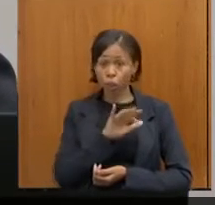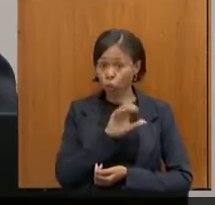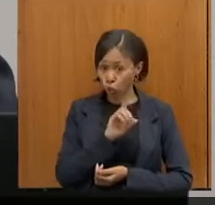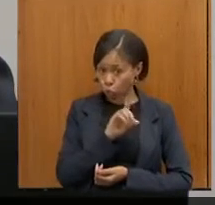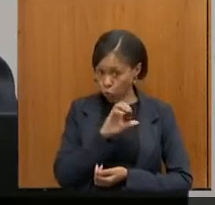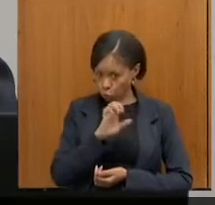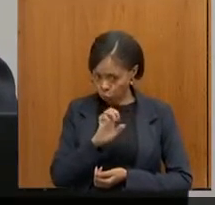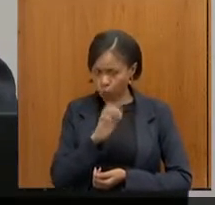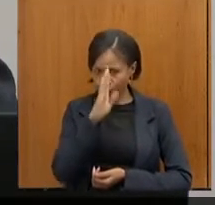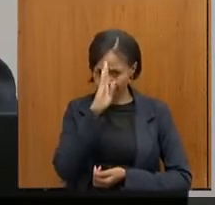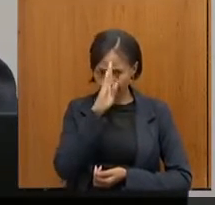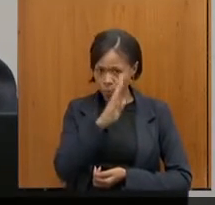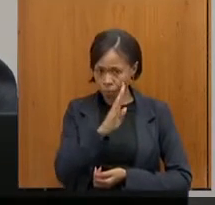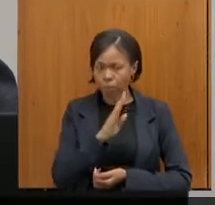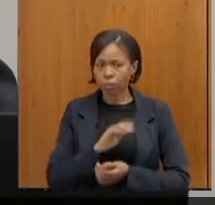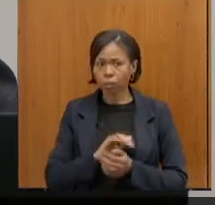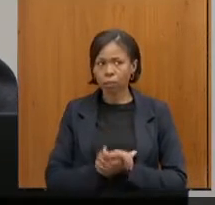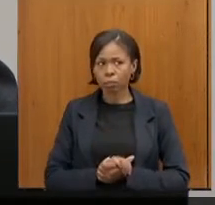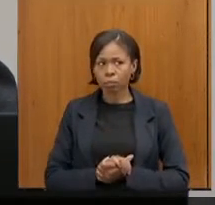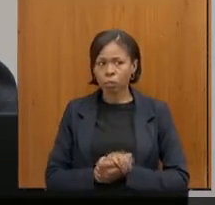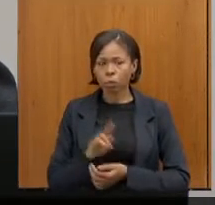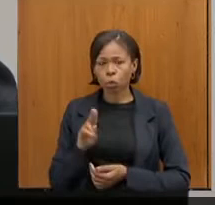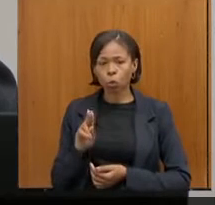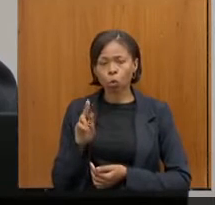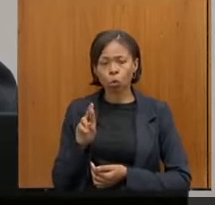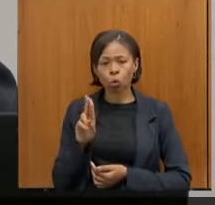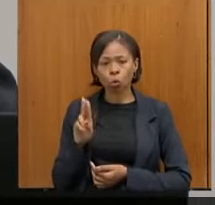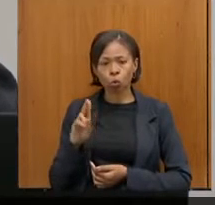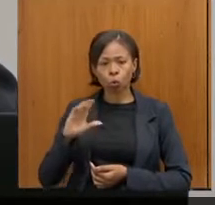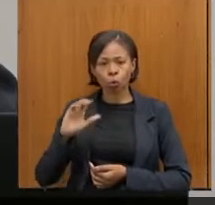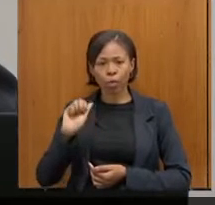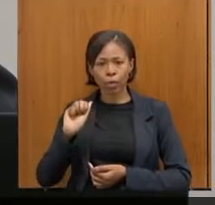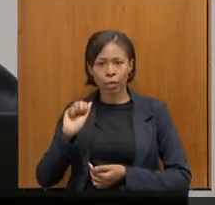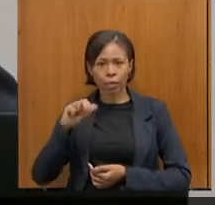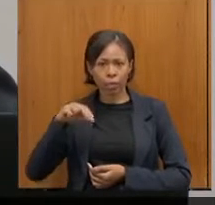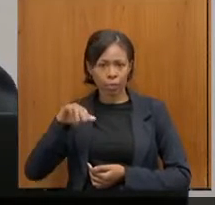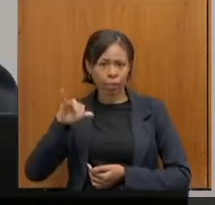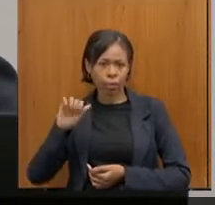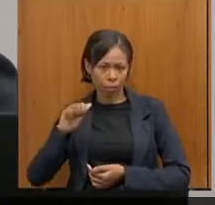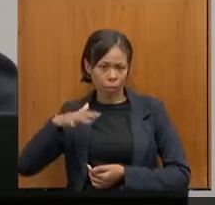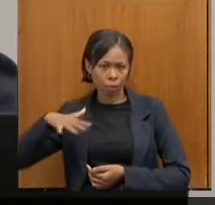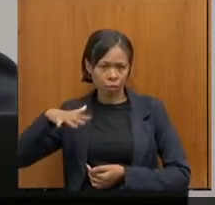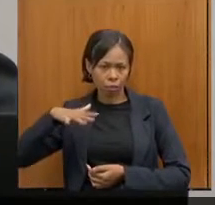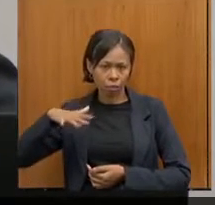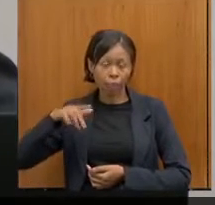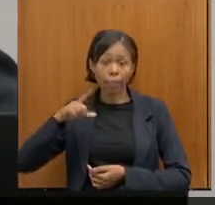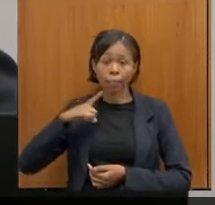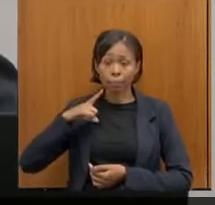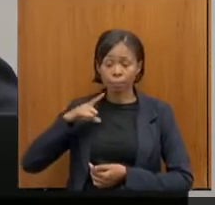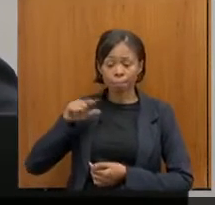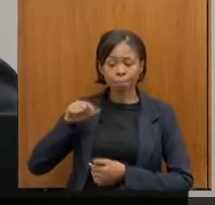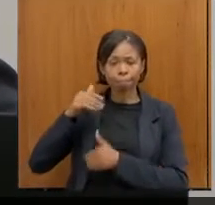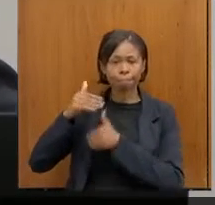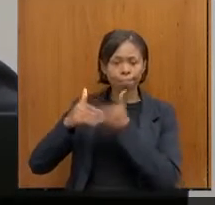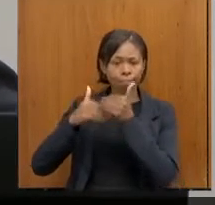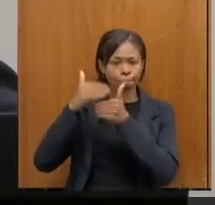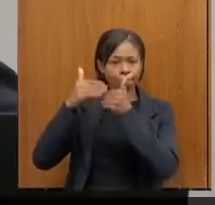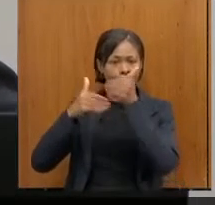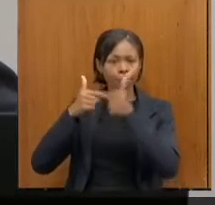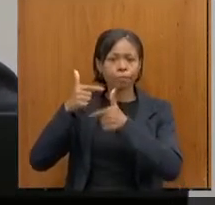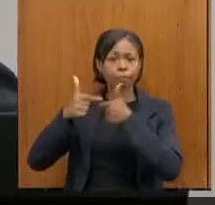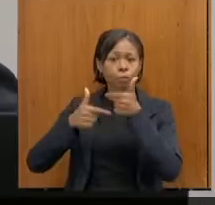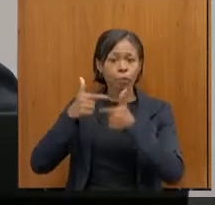e especial no município de Urucânia na nós temos aquela região o desenvolvimento da atividade